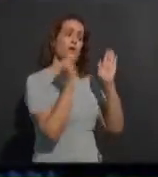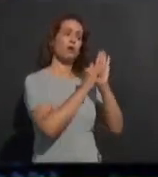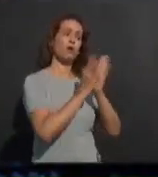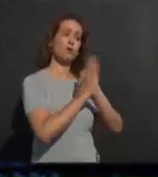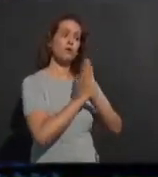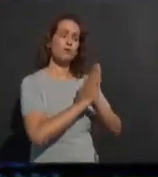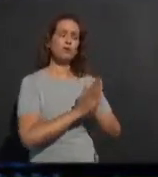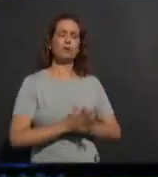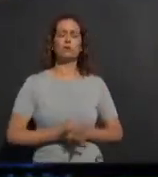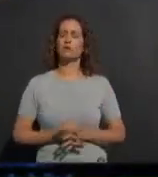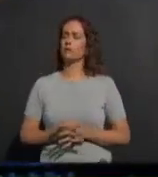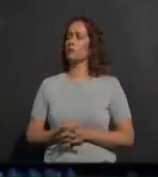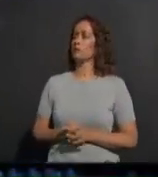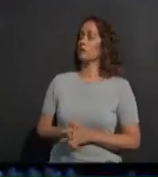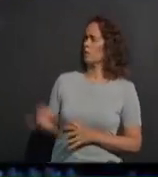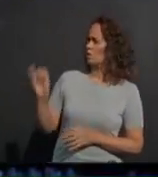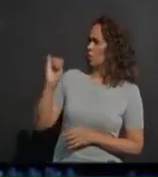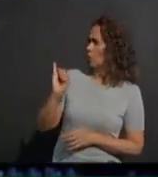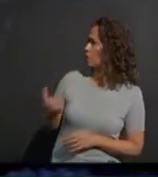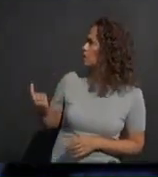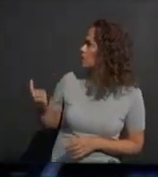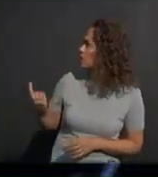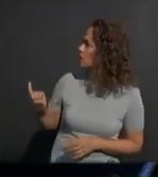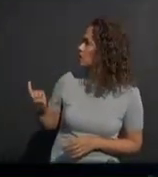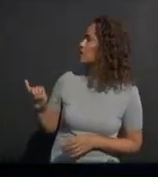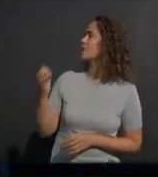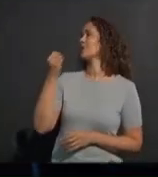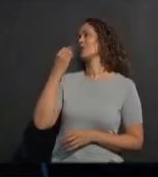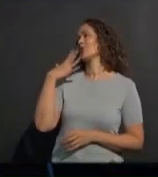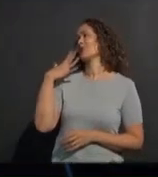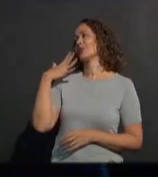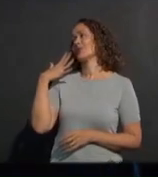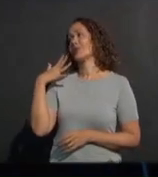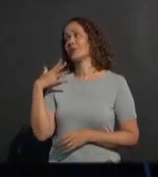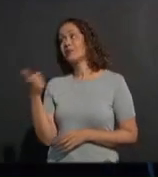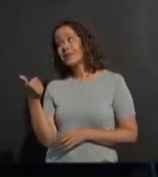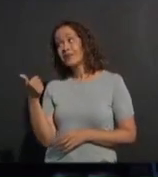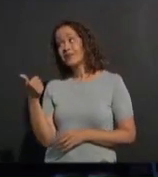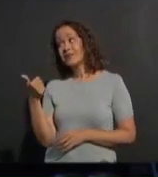falei assim: oi, tudo bem?